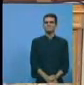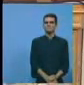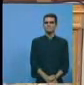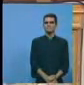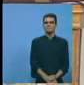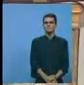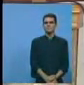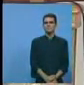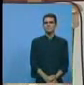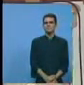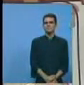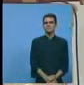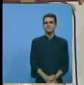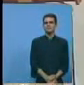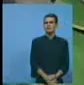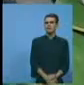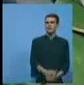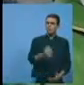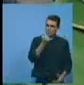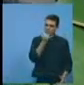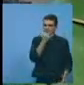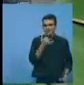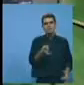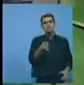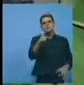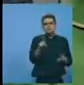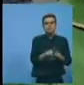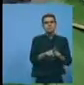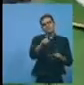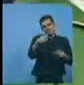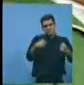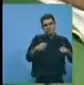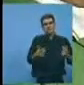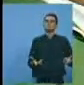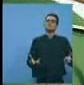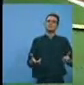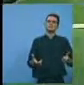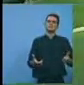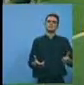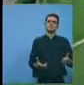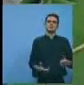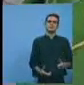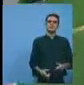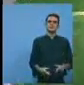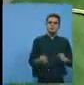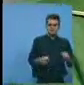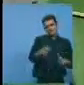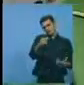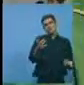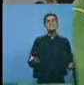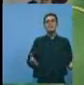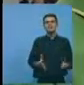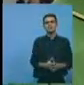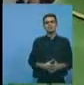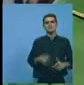de você, de mais ninguém. Por isso ela é difícil. Mas meu Deus, e aí eu não vou ter mais em quem